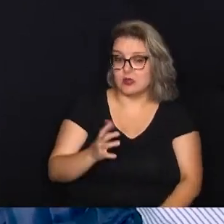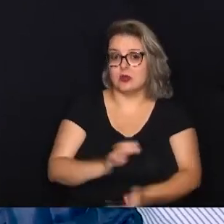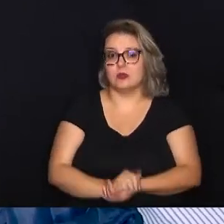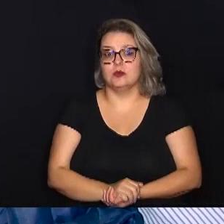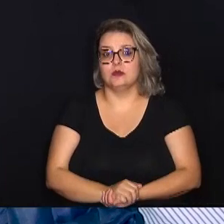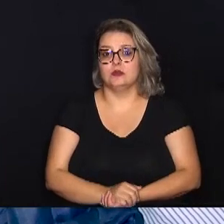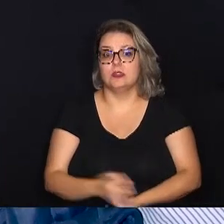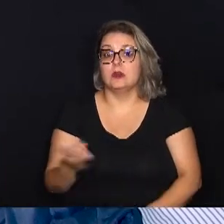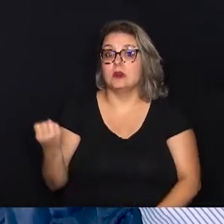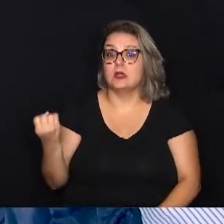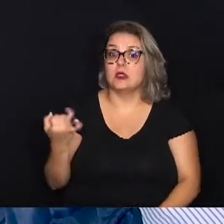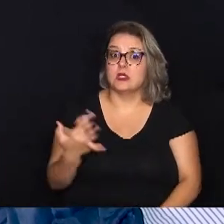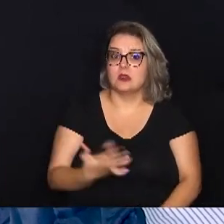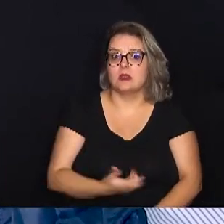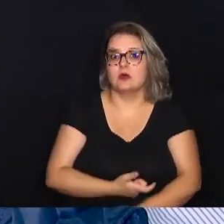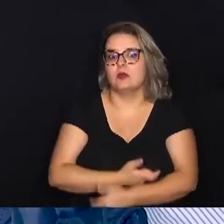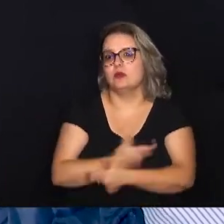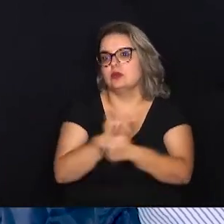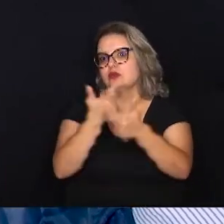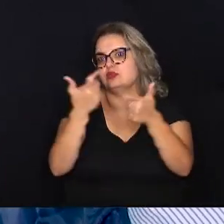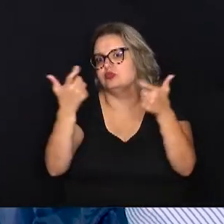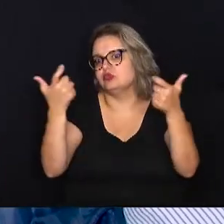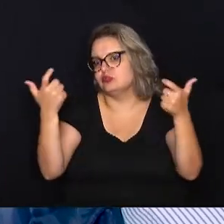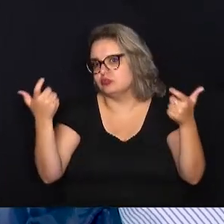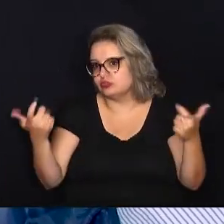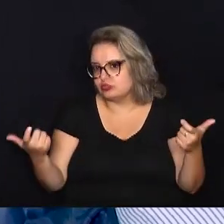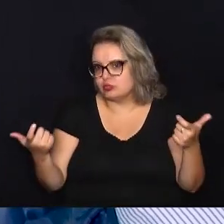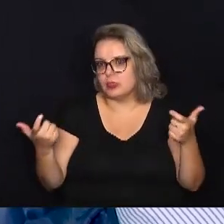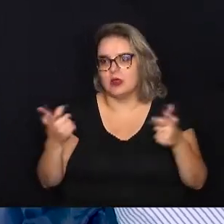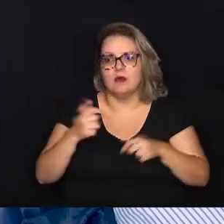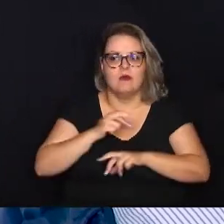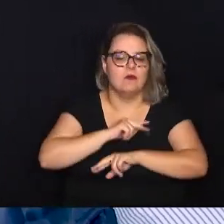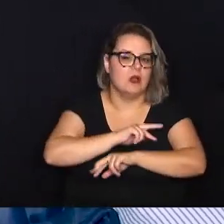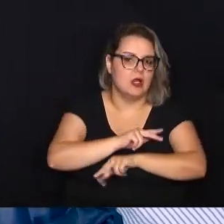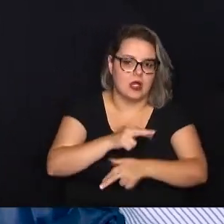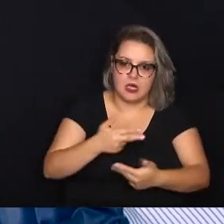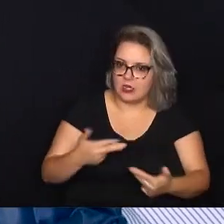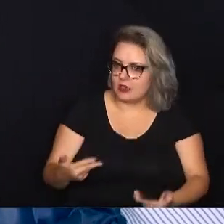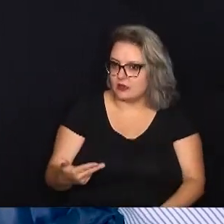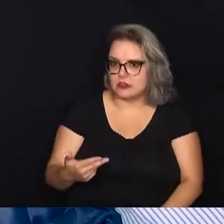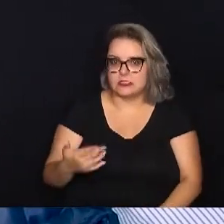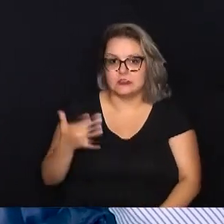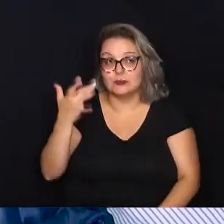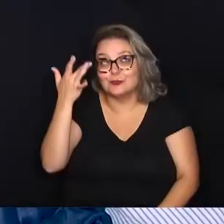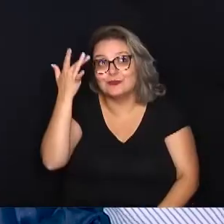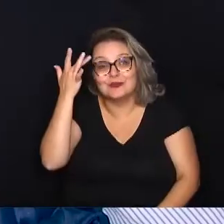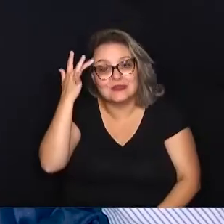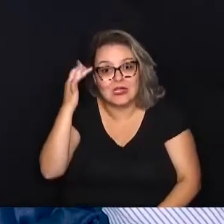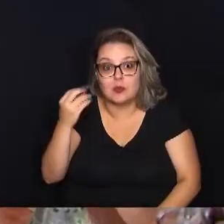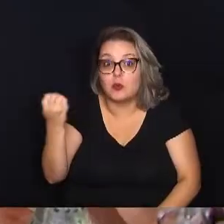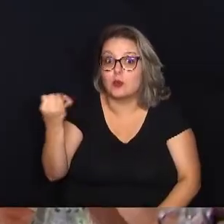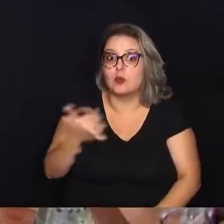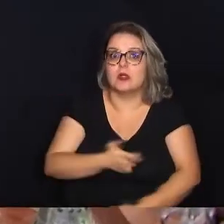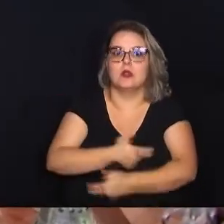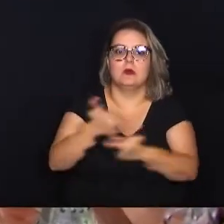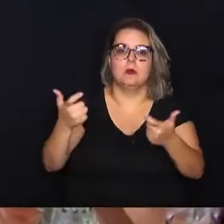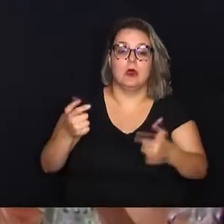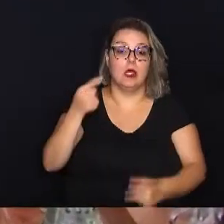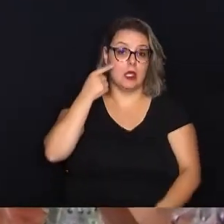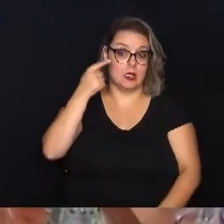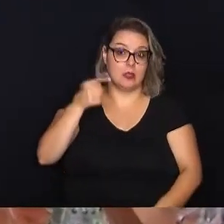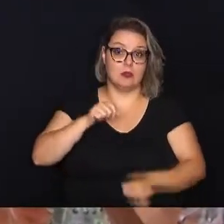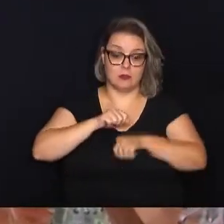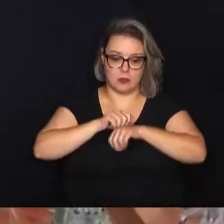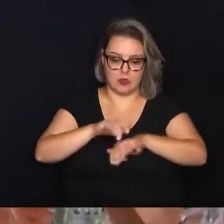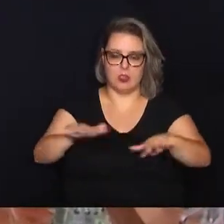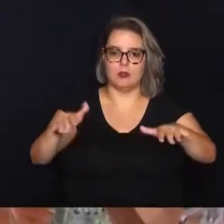e a quantidade é muito grande. É muito grande, você não faz ideia. A ideia é que